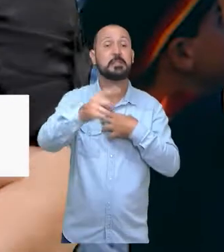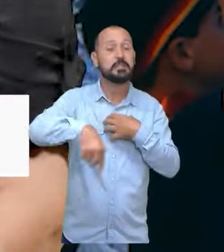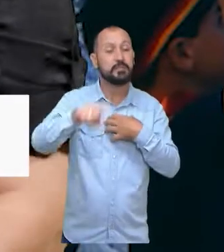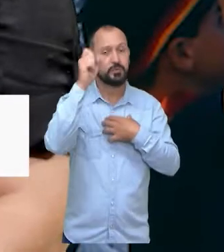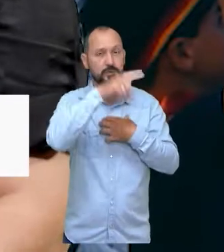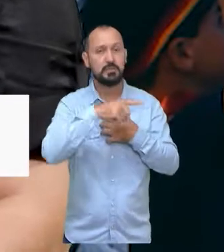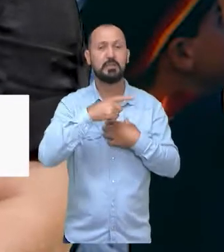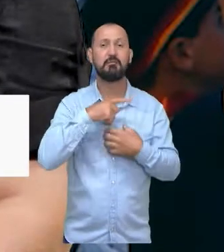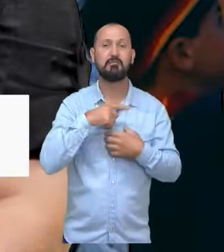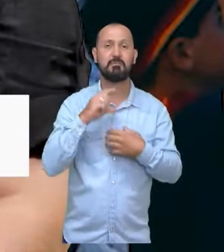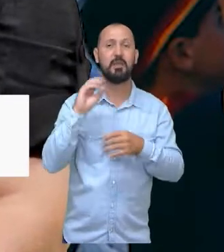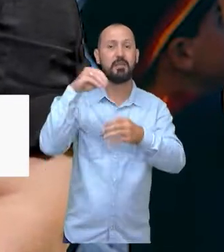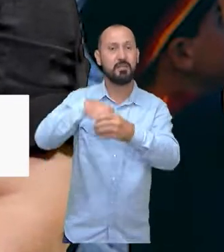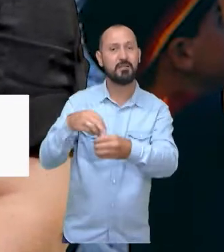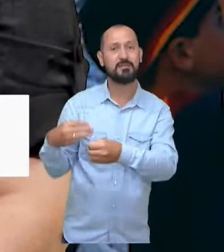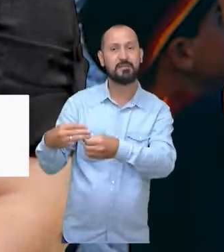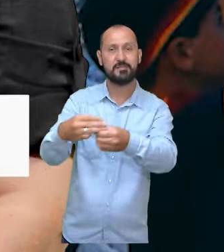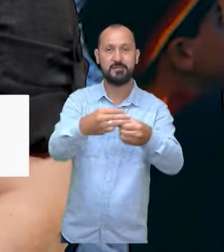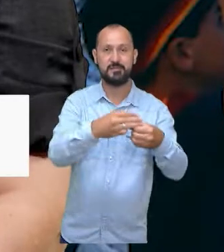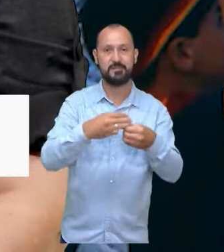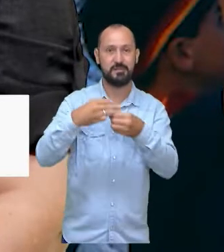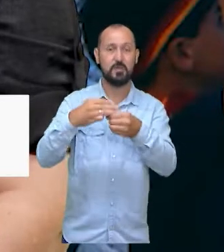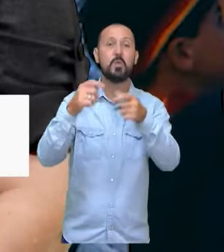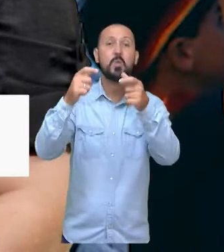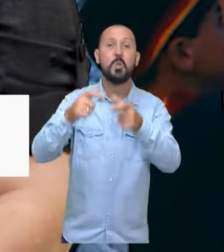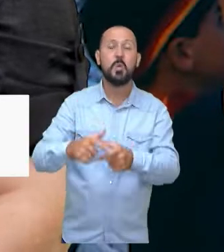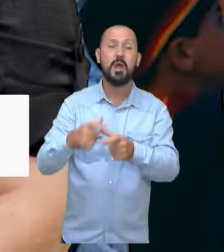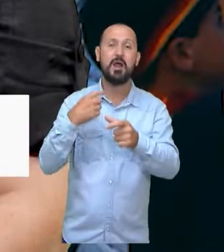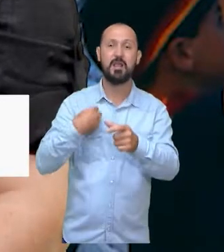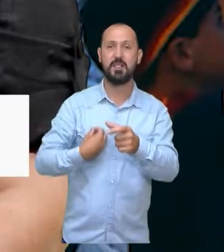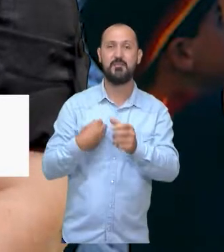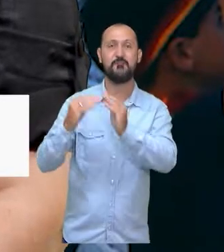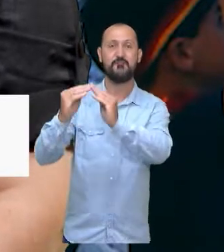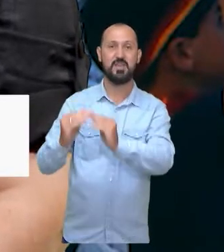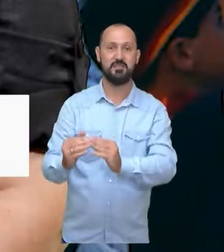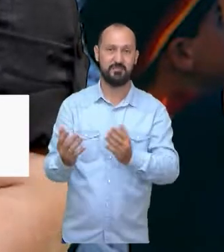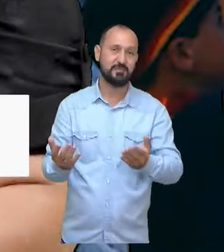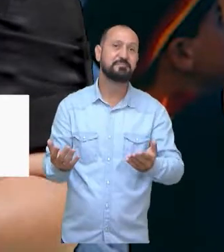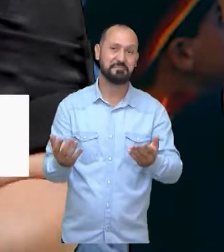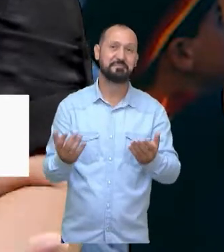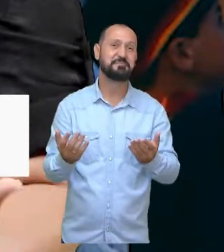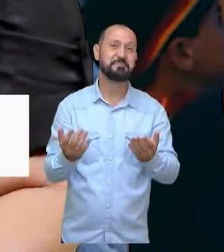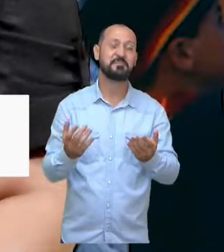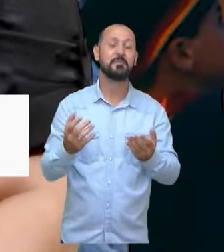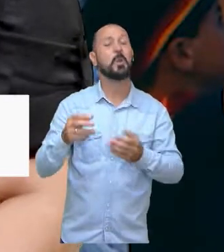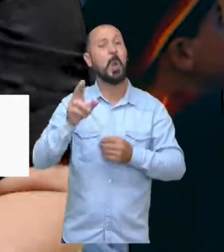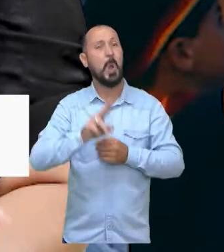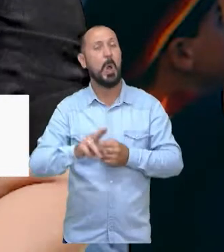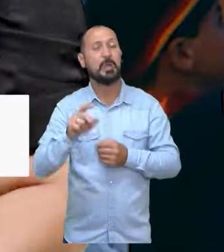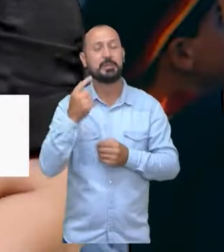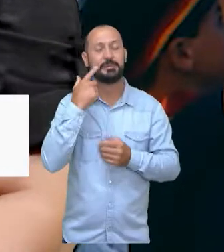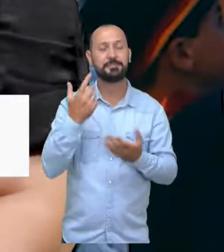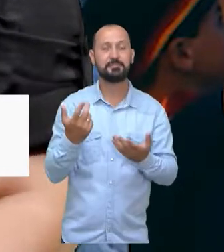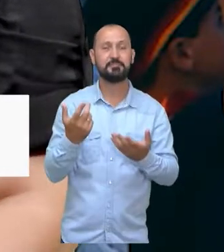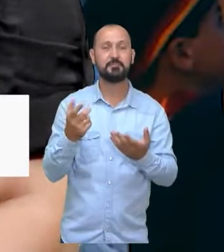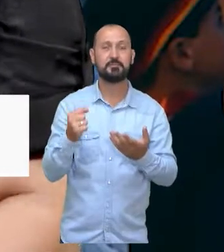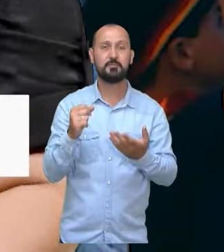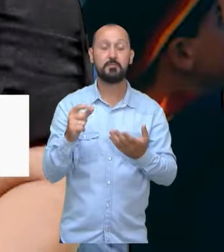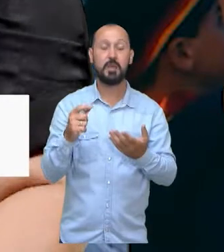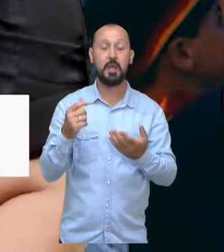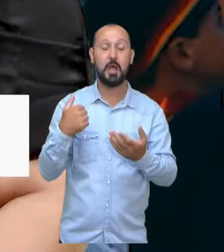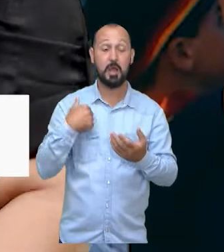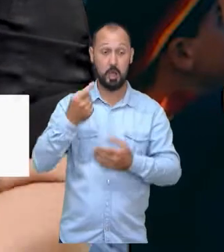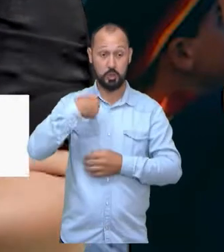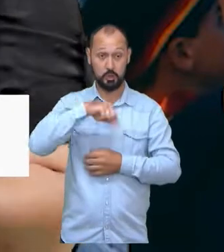impressões e dificuldades que as pessoas estão tendo nas suas cidades, nos seus locais de origem, e através